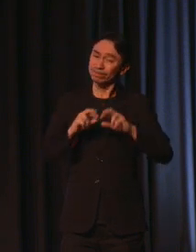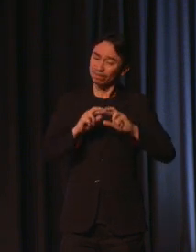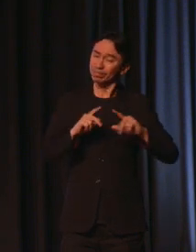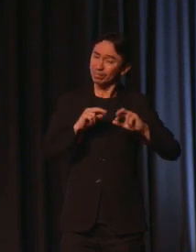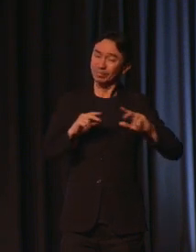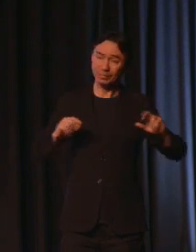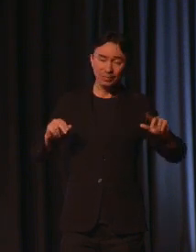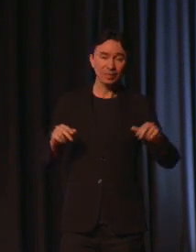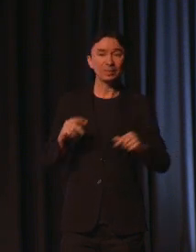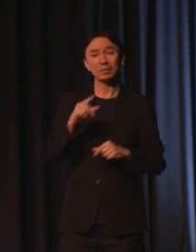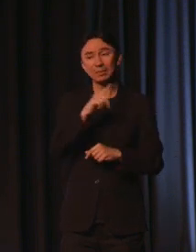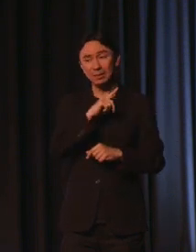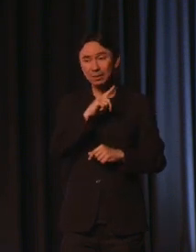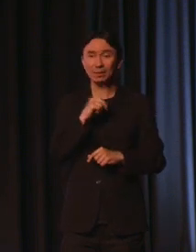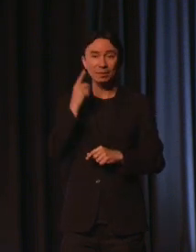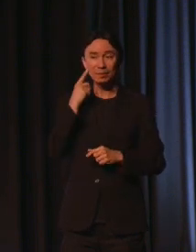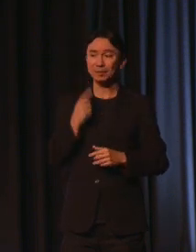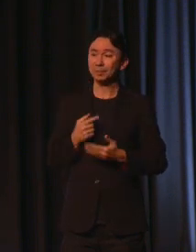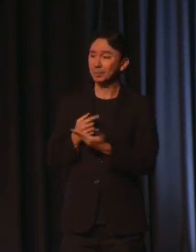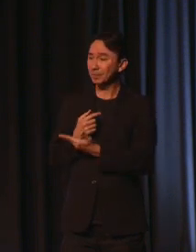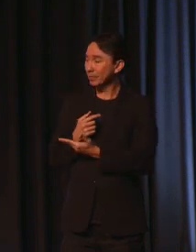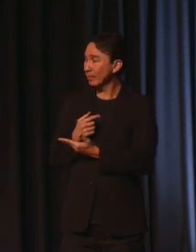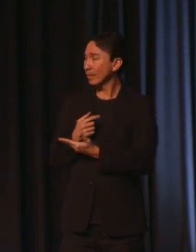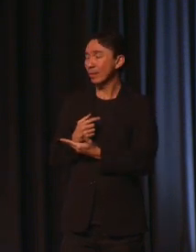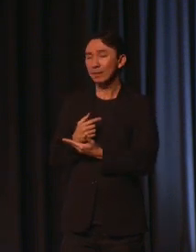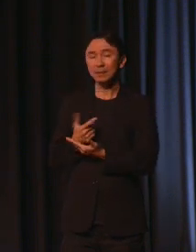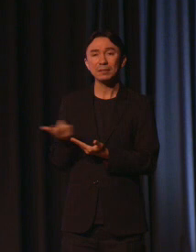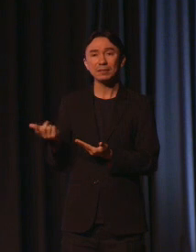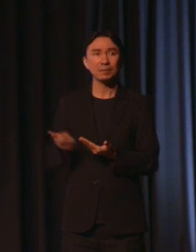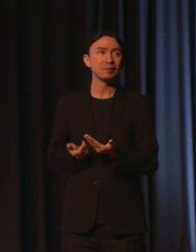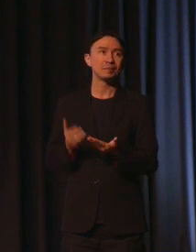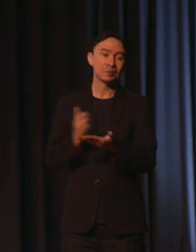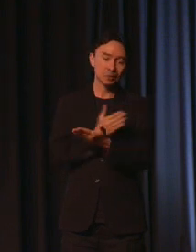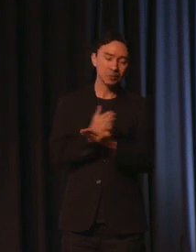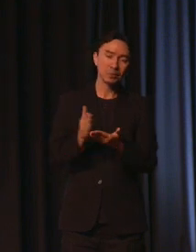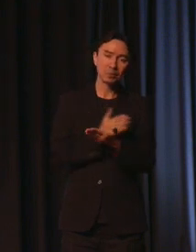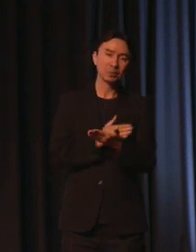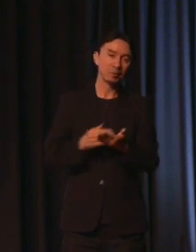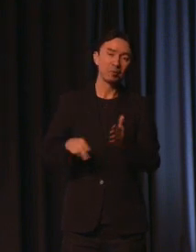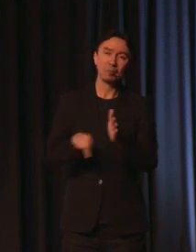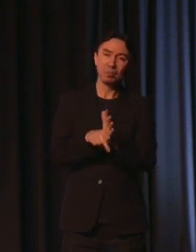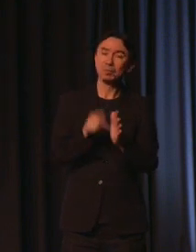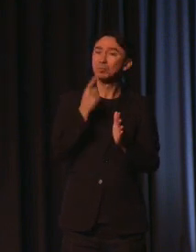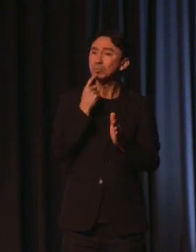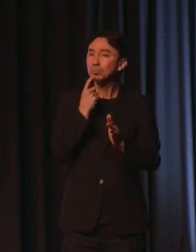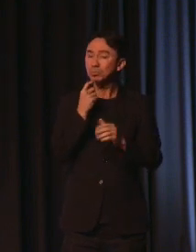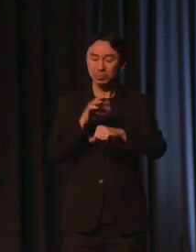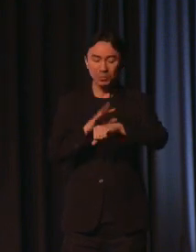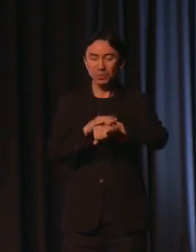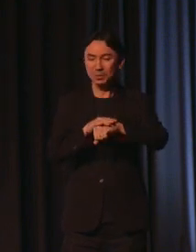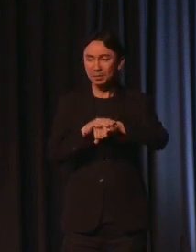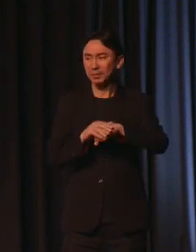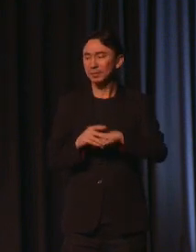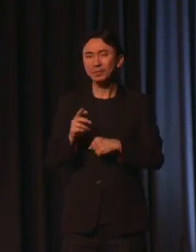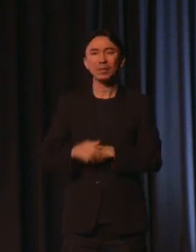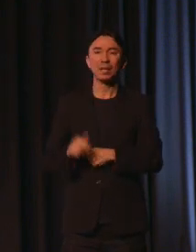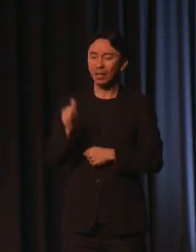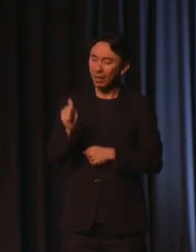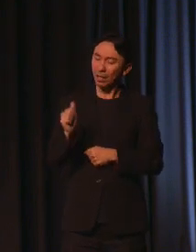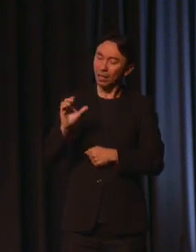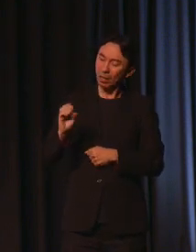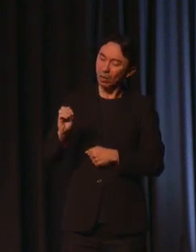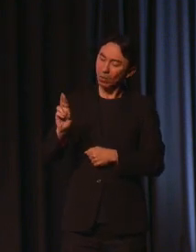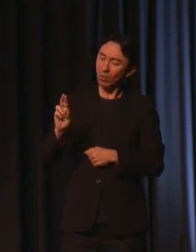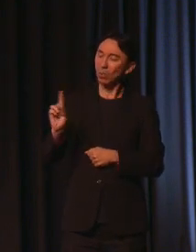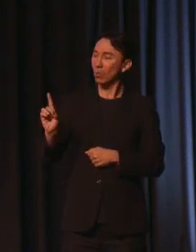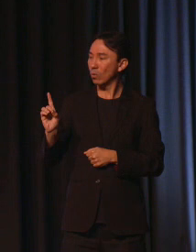desenvolvidos na ação de doenças hematológicas, né, no Ministério da Saúde. O que é um acórdão, né? É a peça escrita